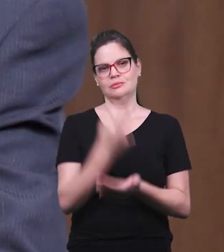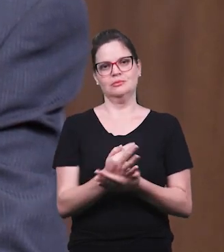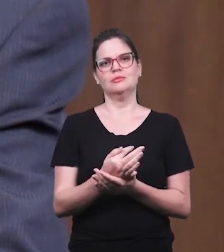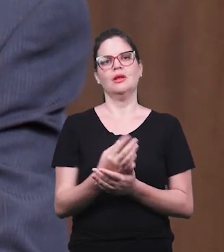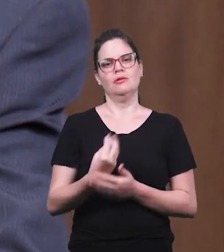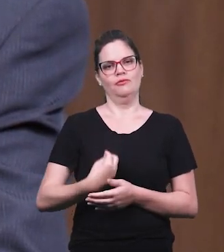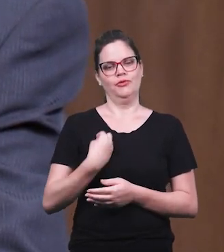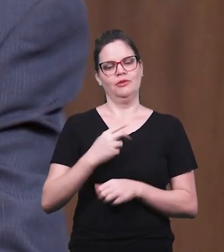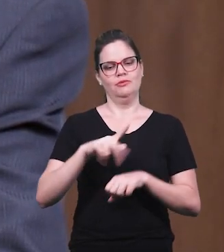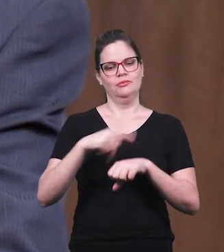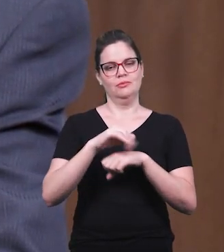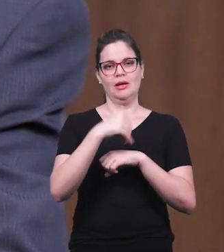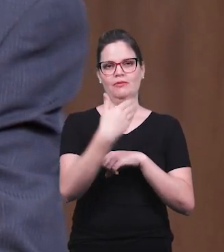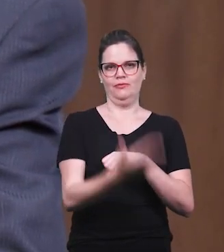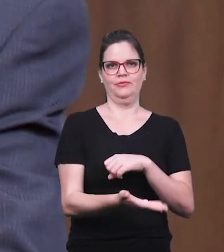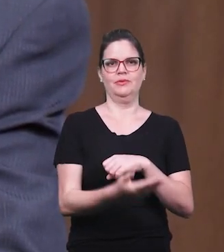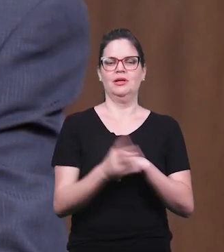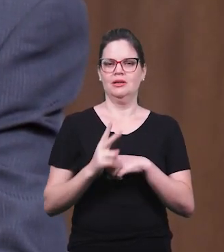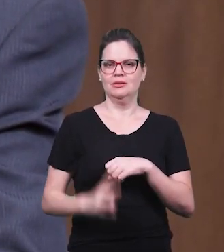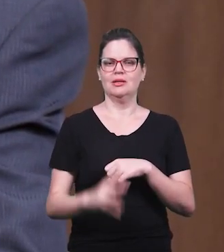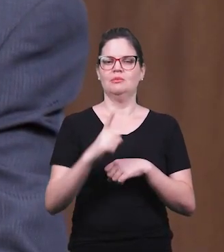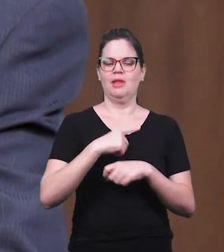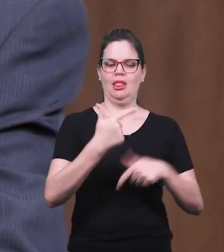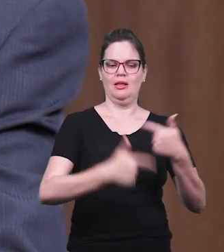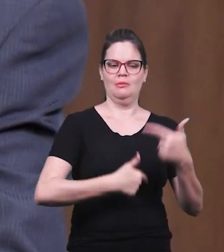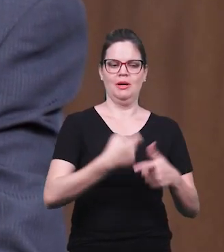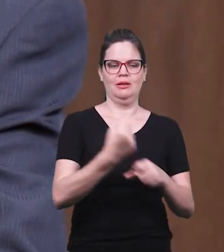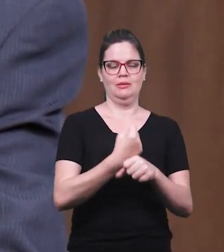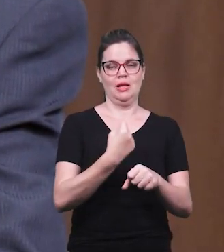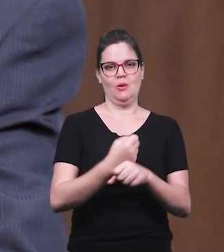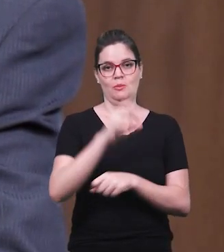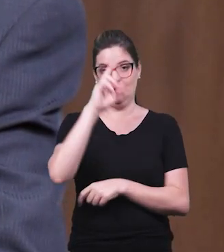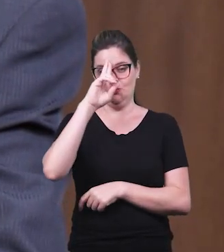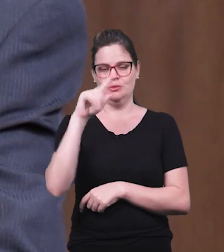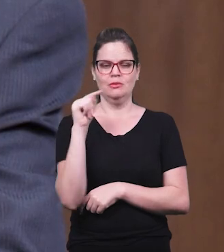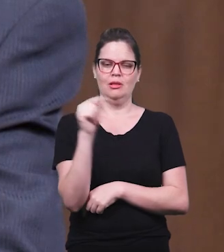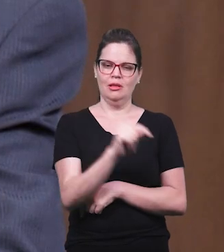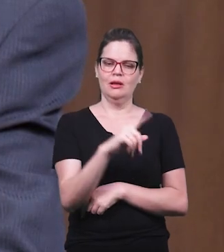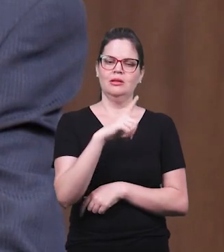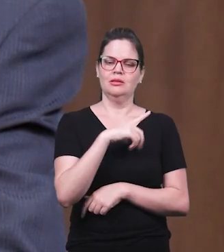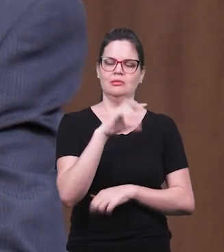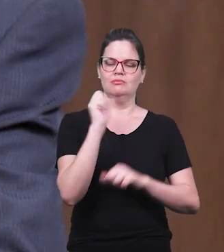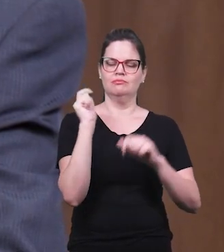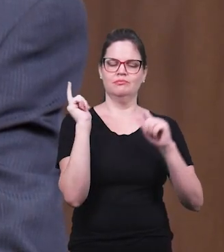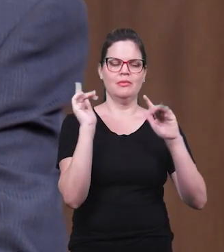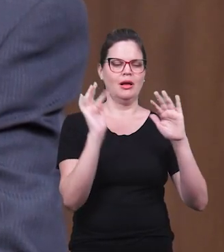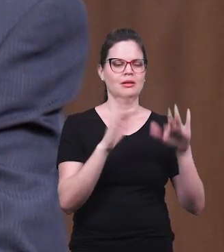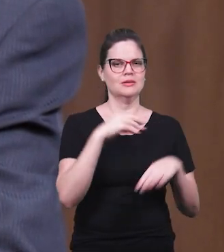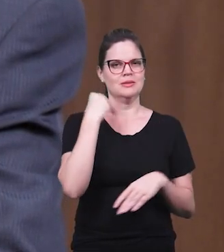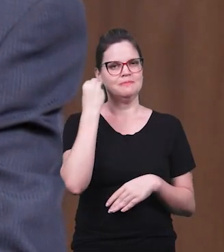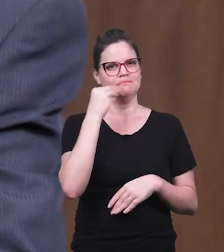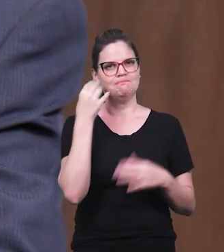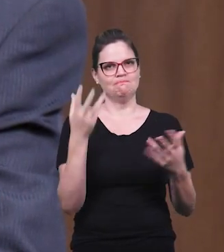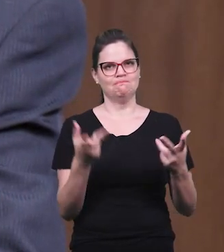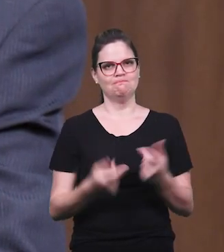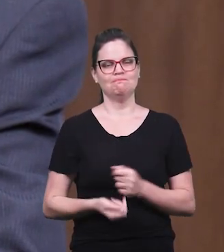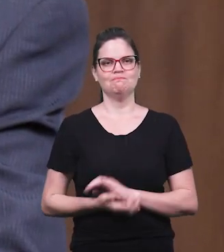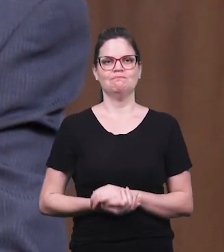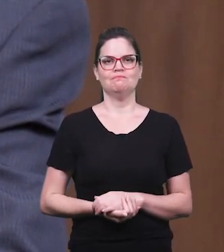né, estão no exterior e têm realizado a obra do Senhor e tem ocorrido ali inúmeras experiências,